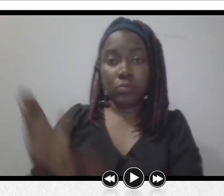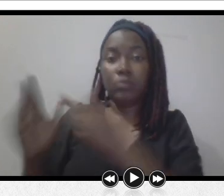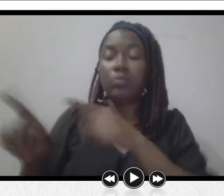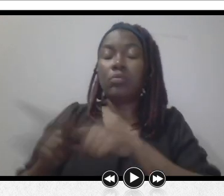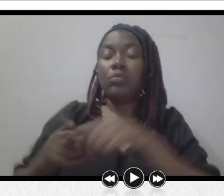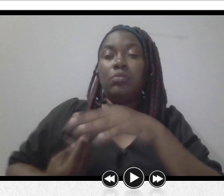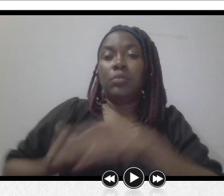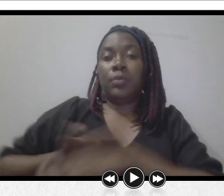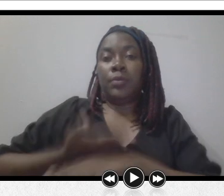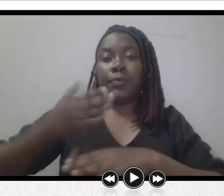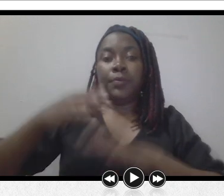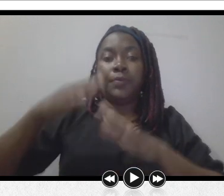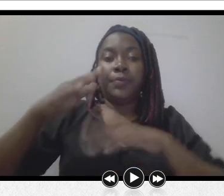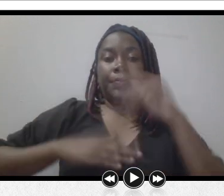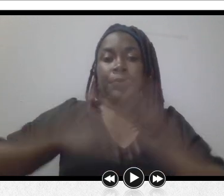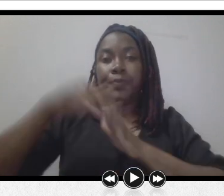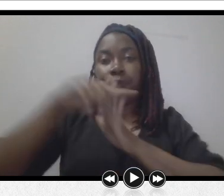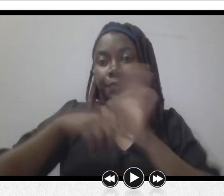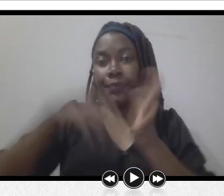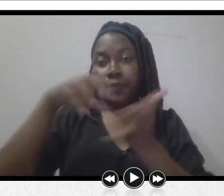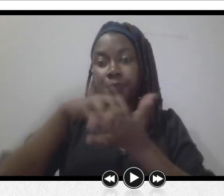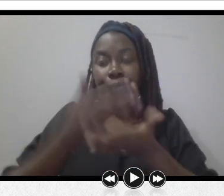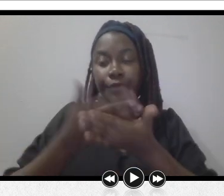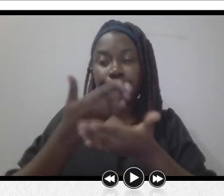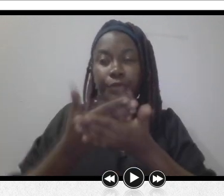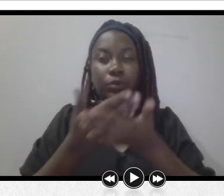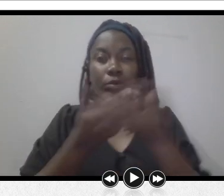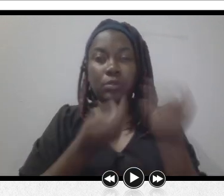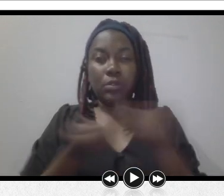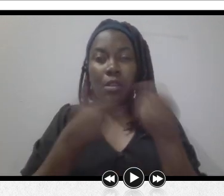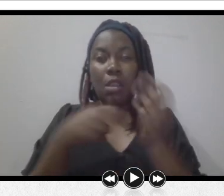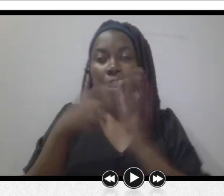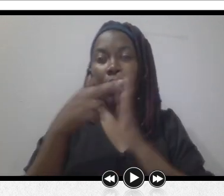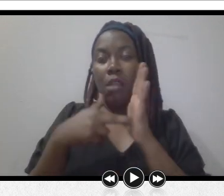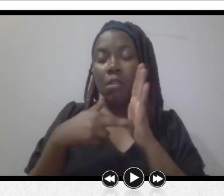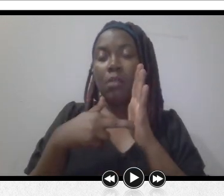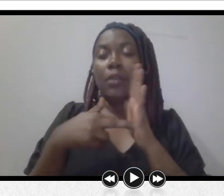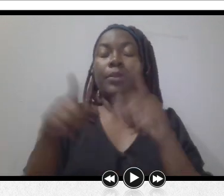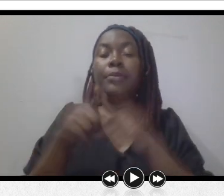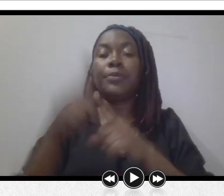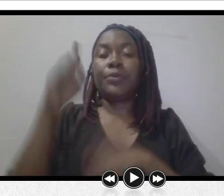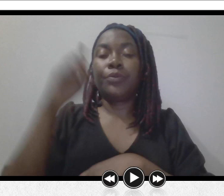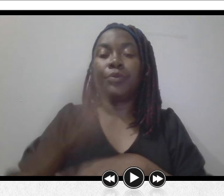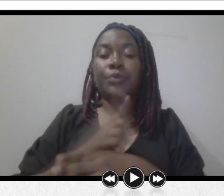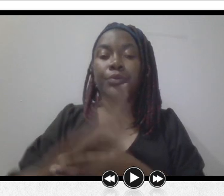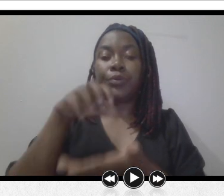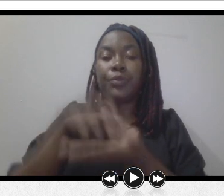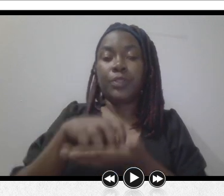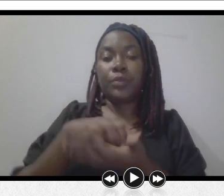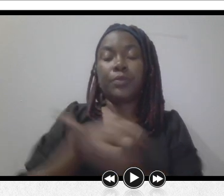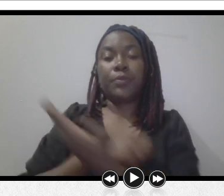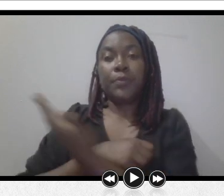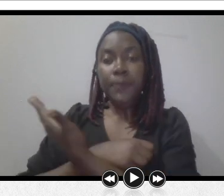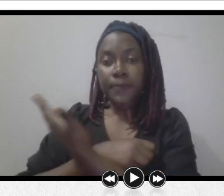também como pesquisador do Centro de Estudos de Regulação e Governança dos Serviços Públicos e sou diretor da Agência Reguladora Ares PCJ,